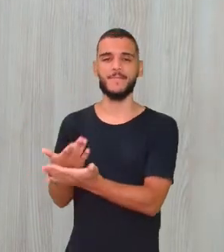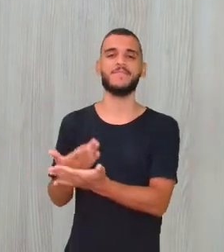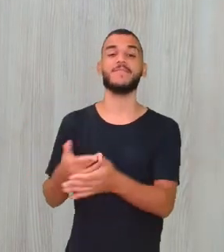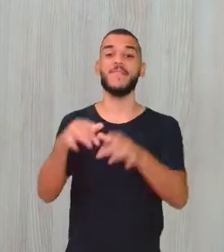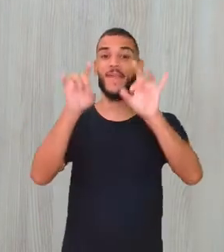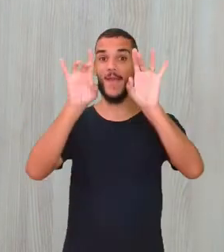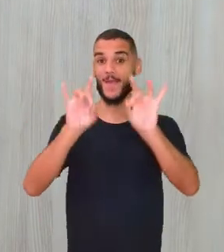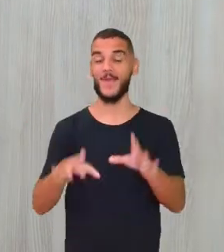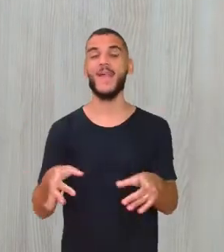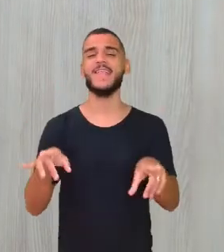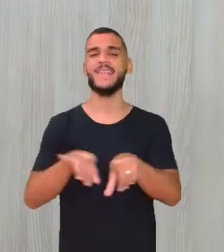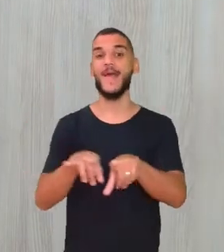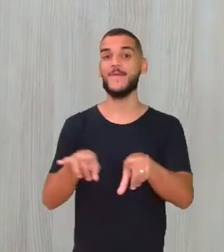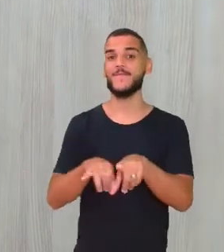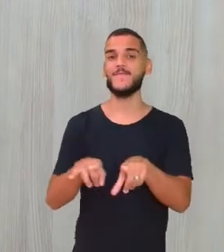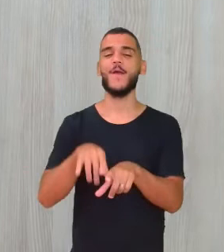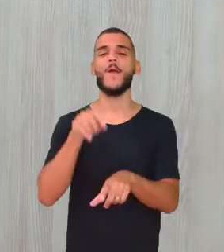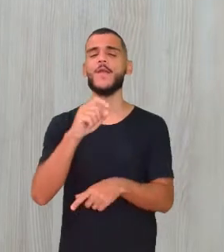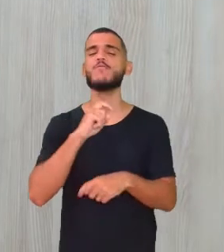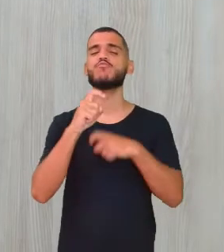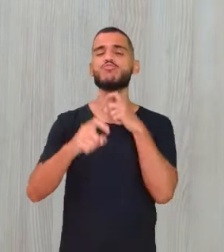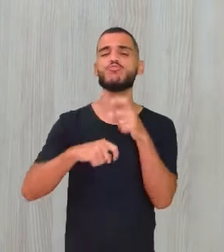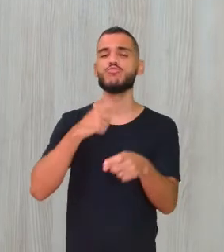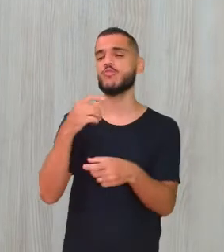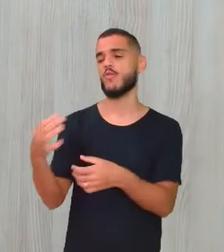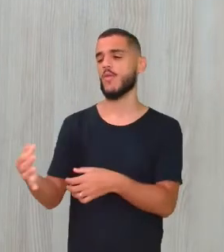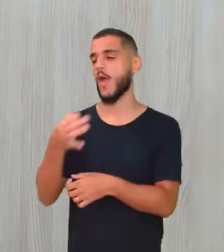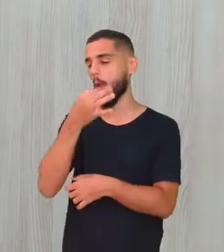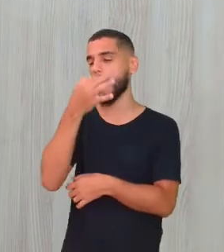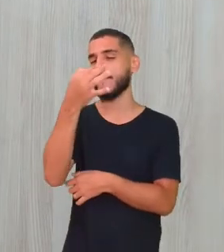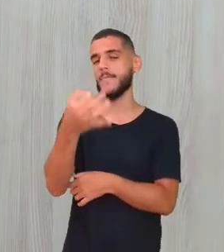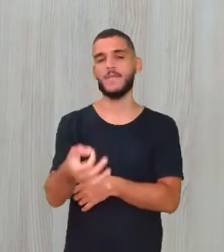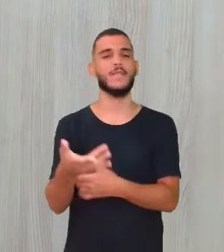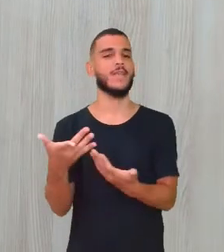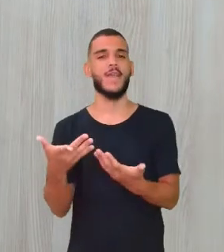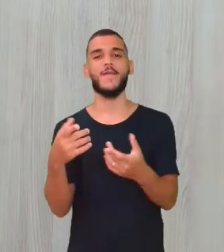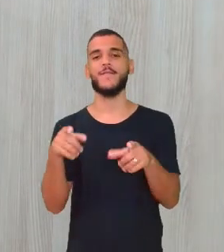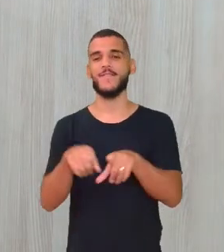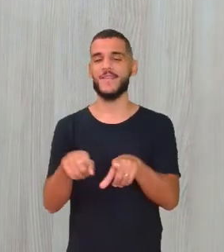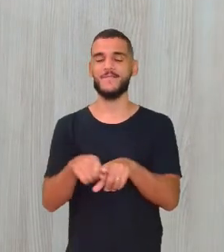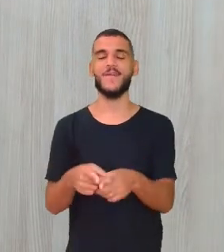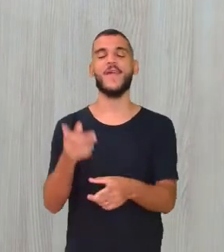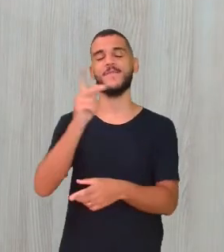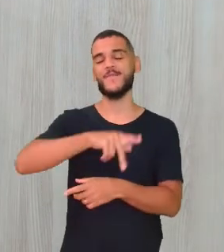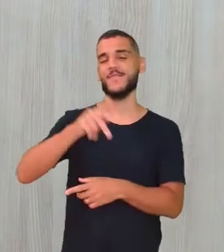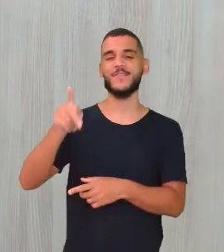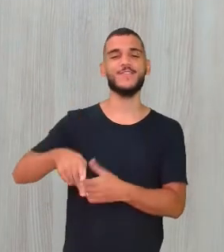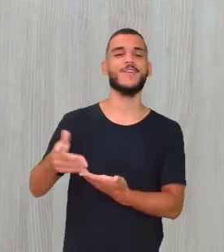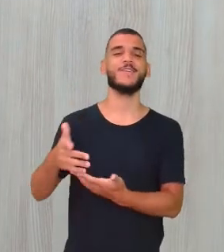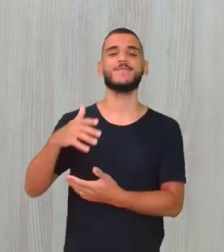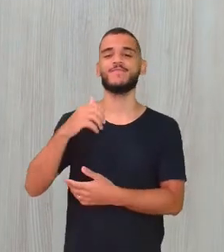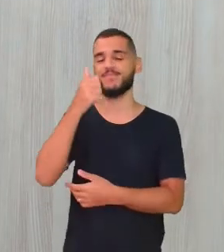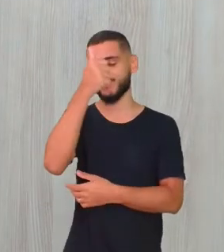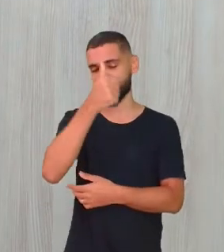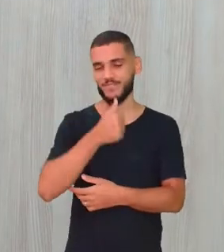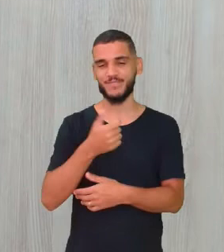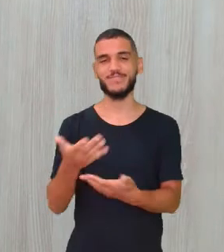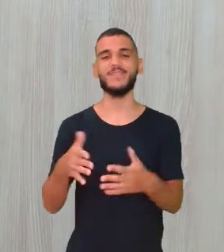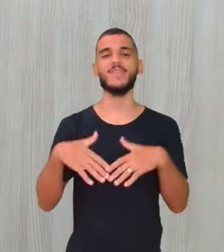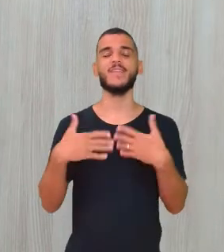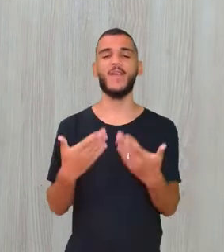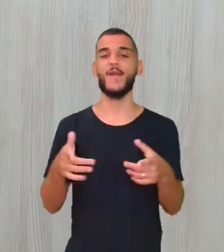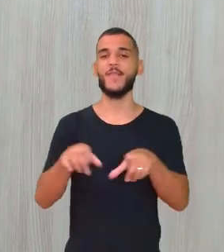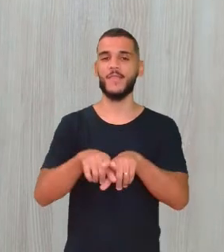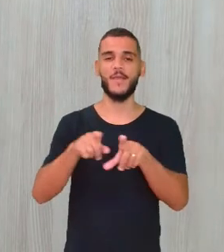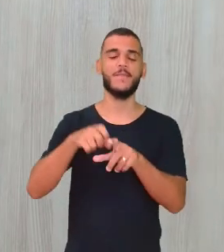suas dúvidas, comentários, elogios a essa professora incrível, que é a professora Adriana. Eu também